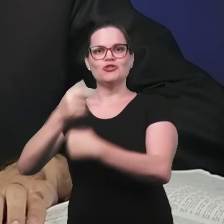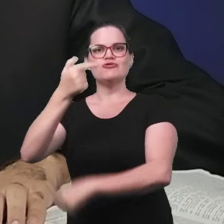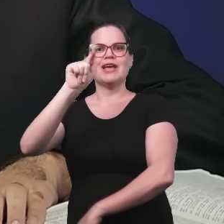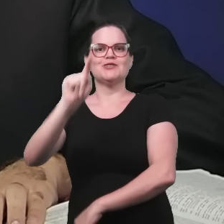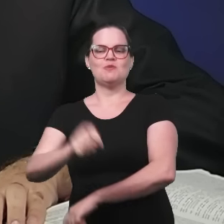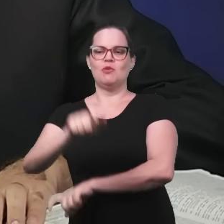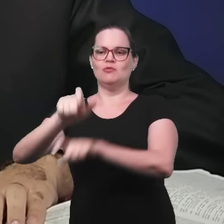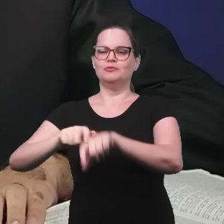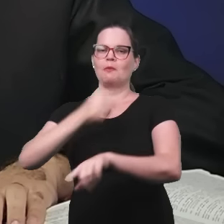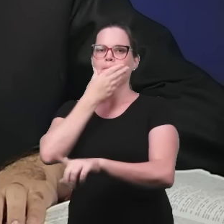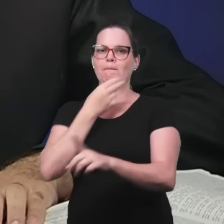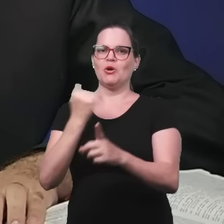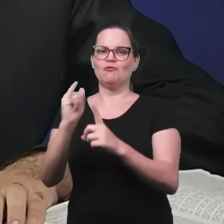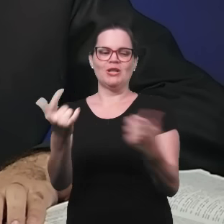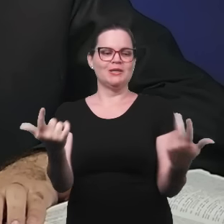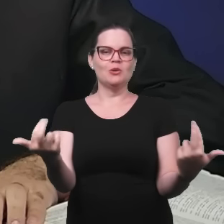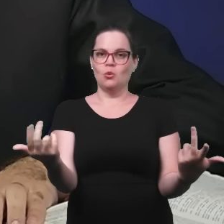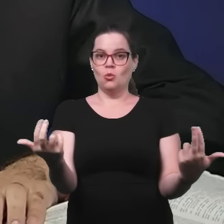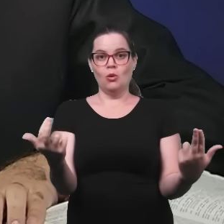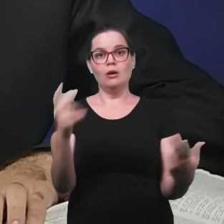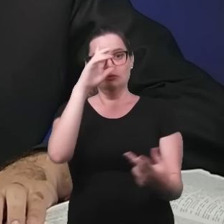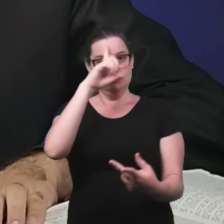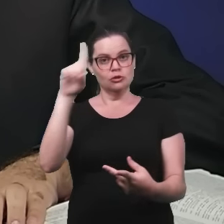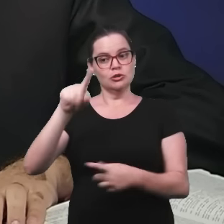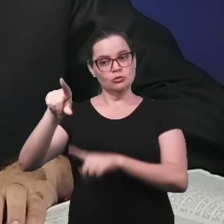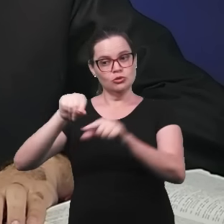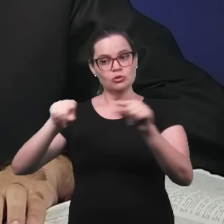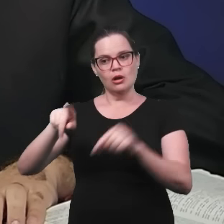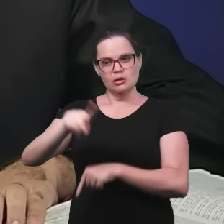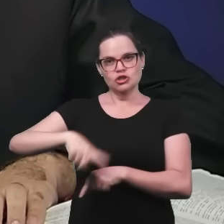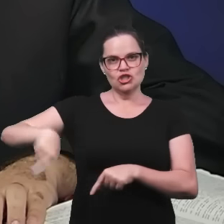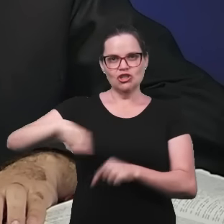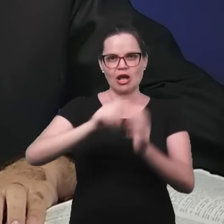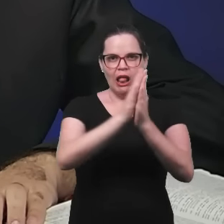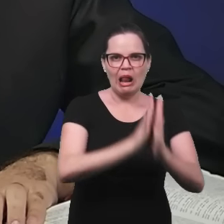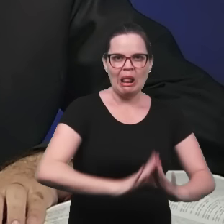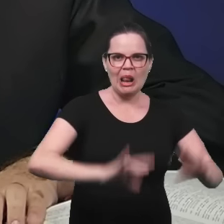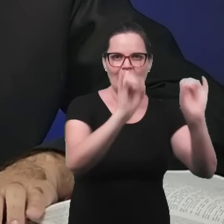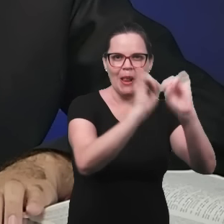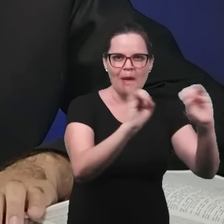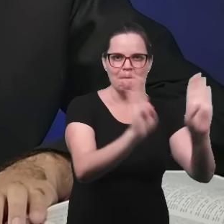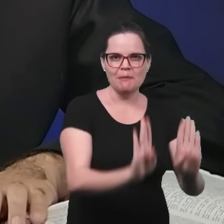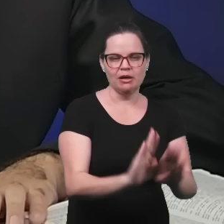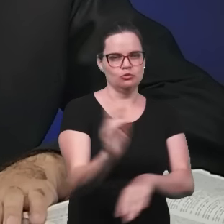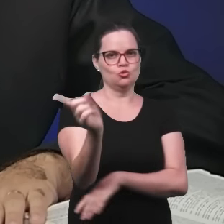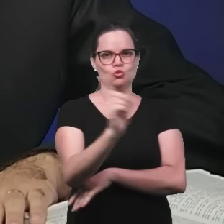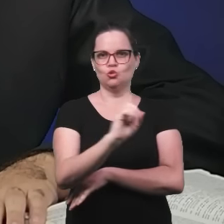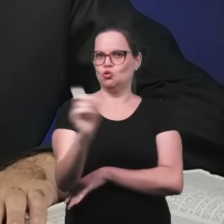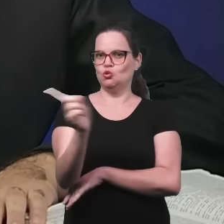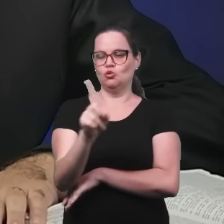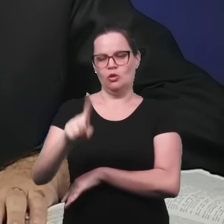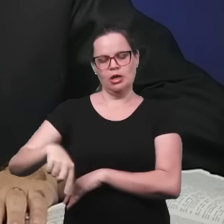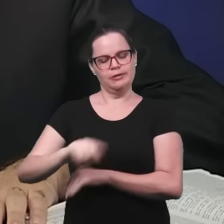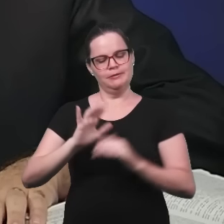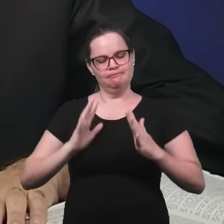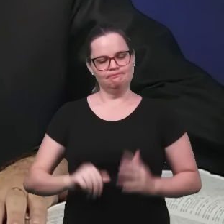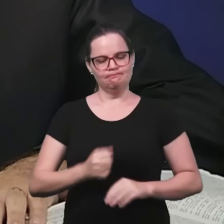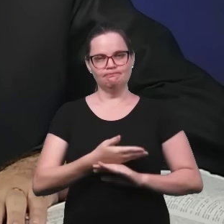tinha preservado, a sua herança, que não se curvaram ao que Jezabel queria, que era a adoração a